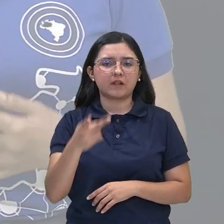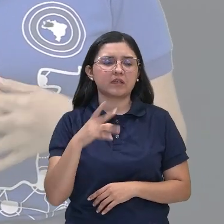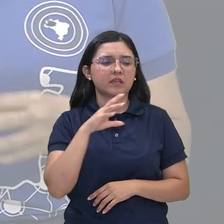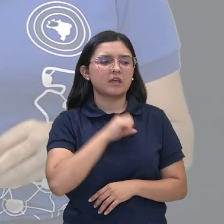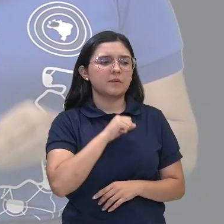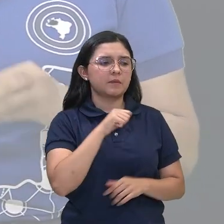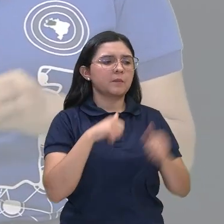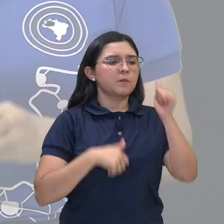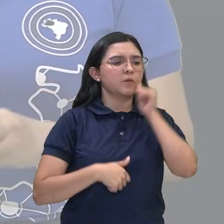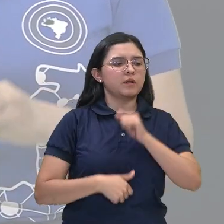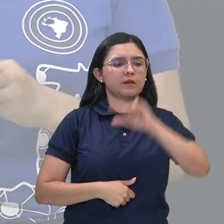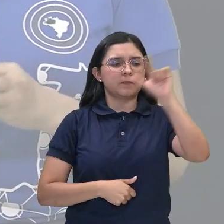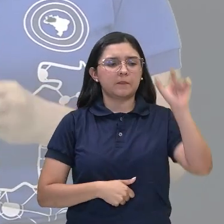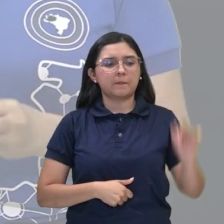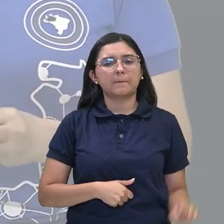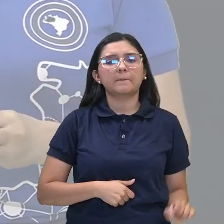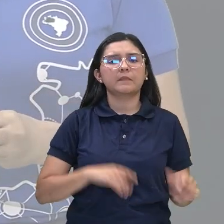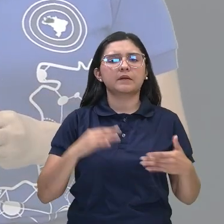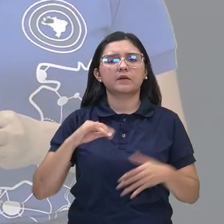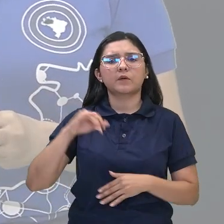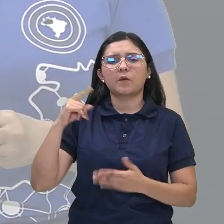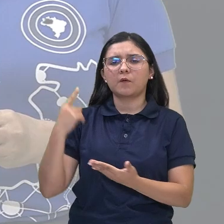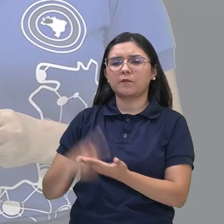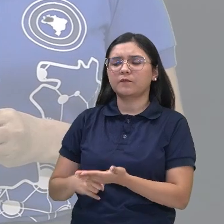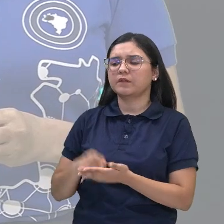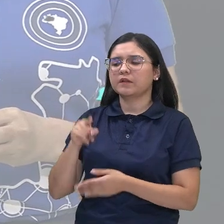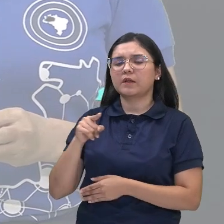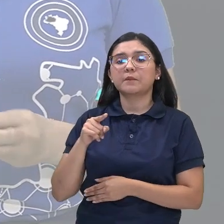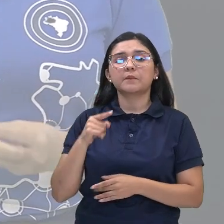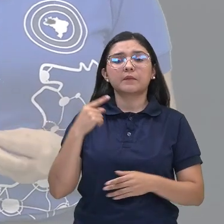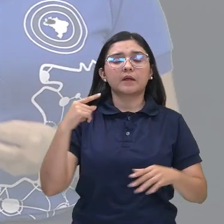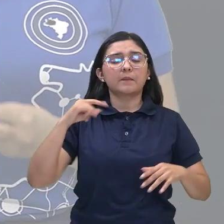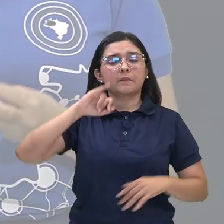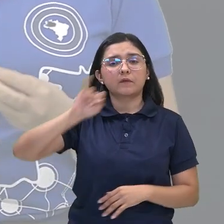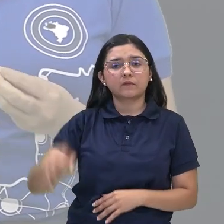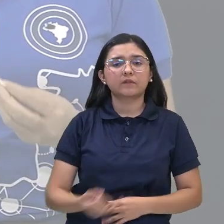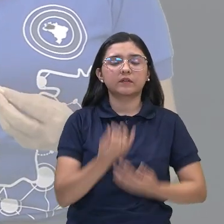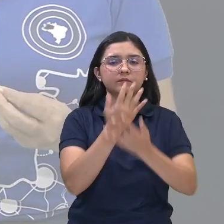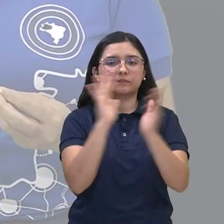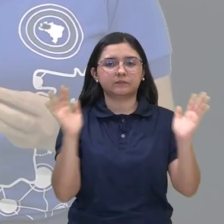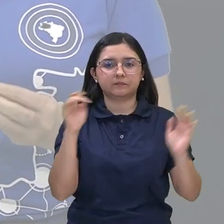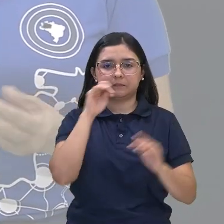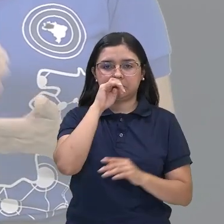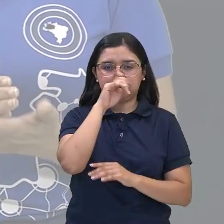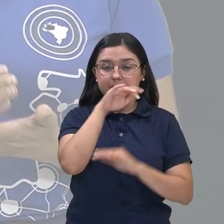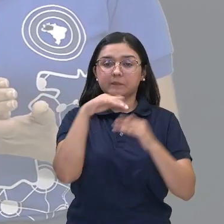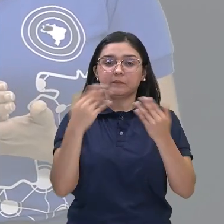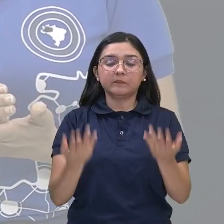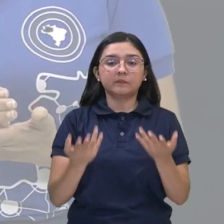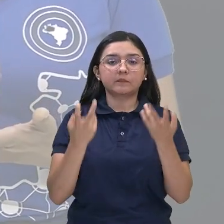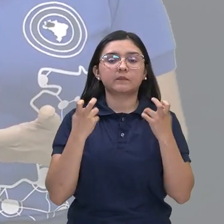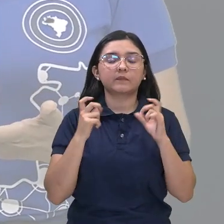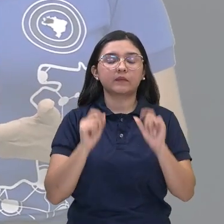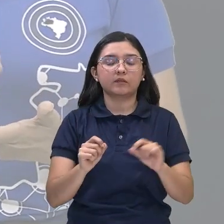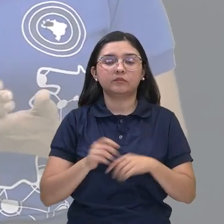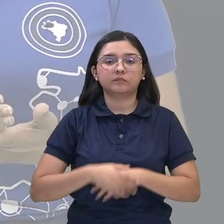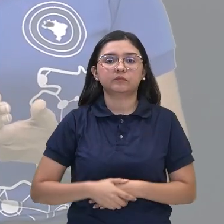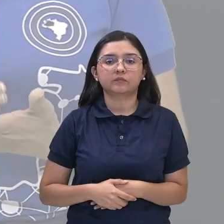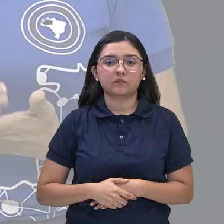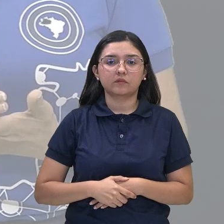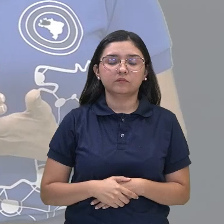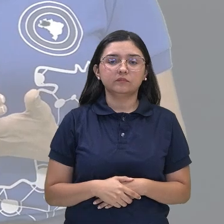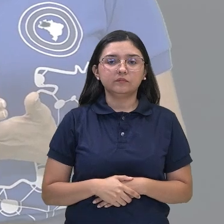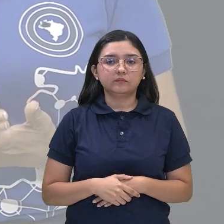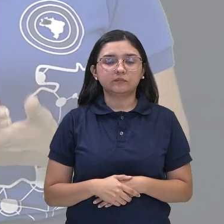convida para aproveitar a natureza. Então, esse amor, veja que ele não faz aí, né? Ele não